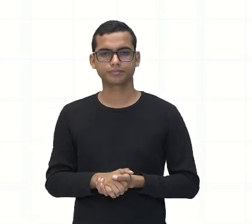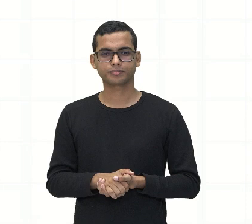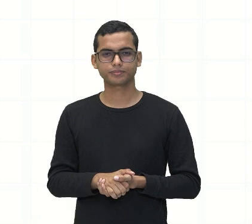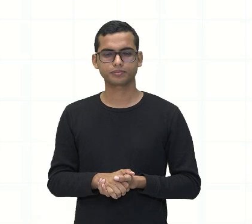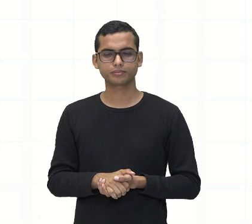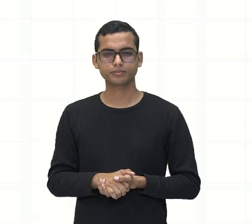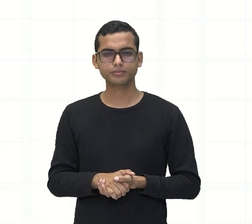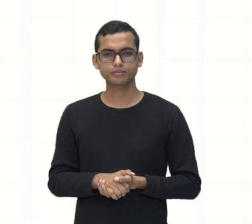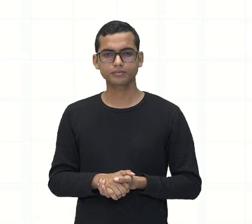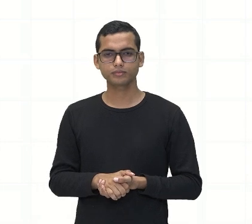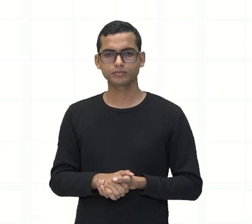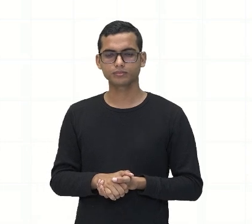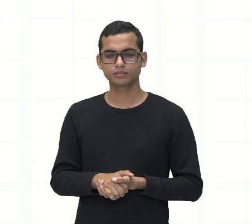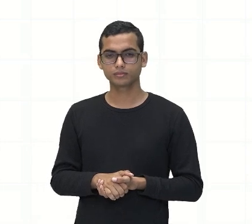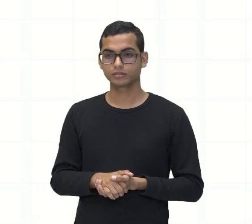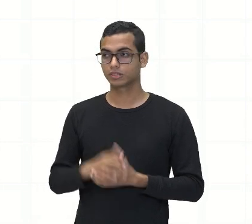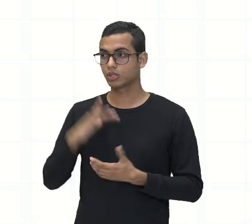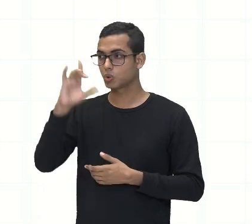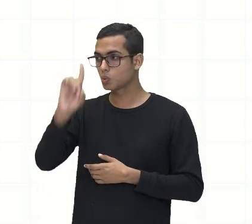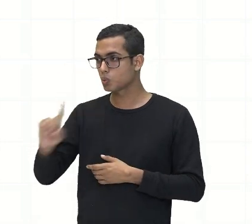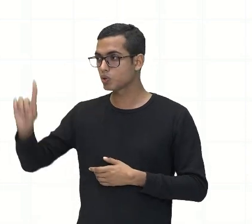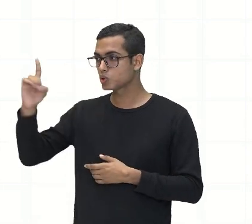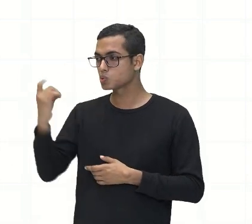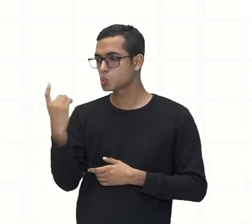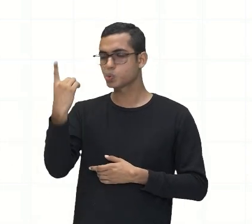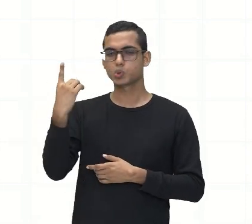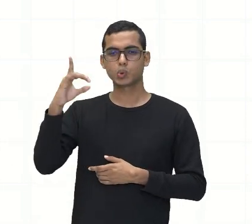religiões que só têm um único Deus.